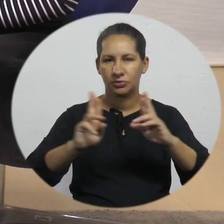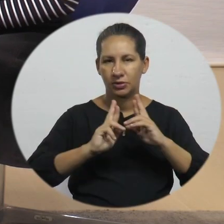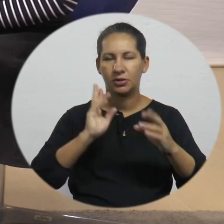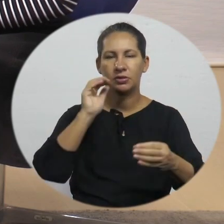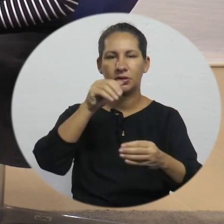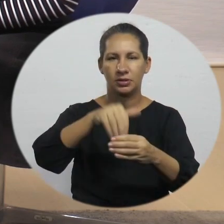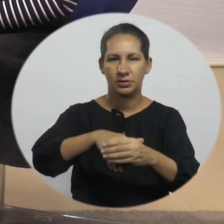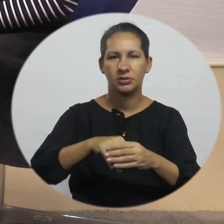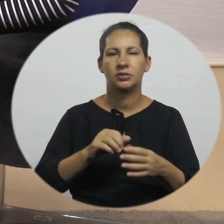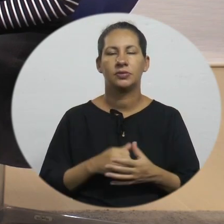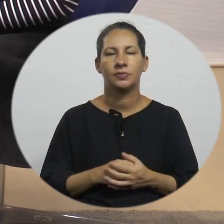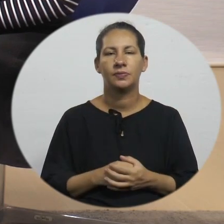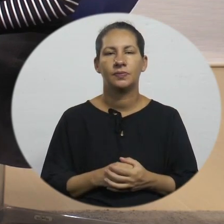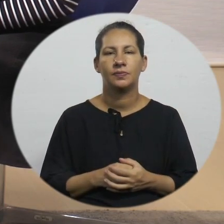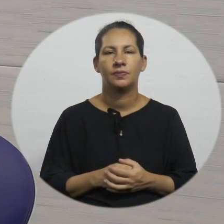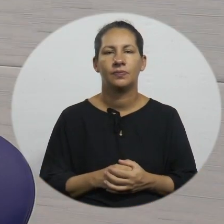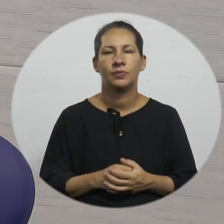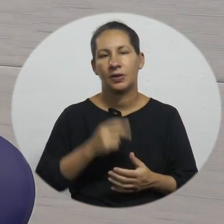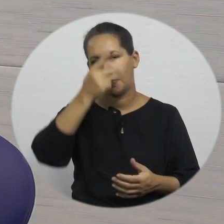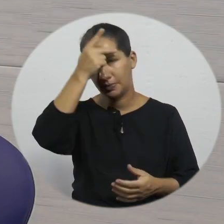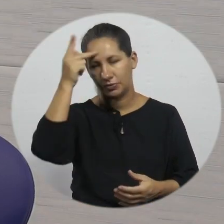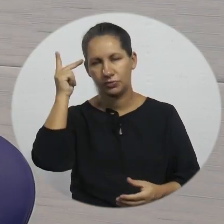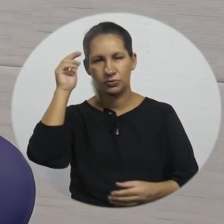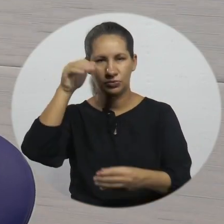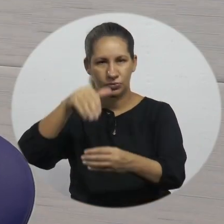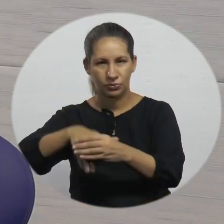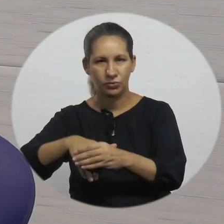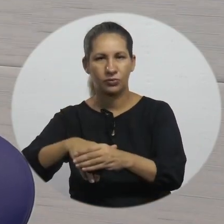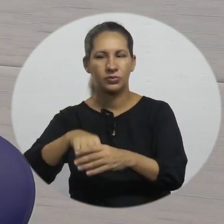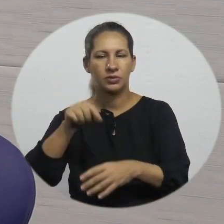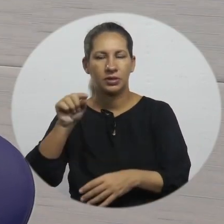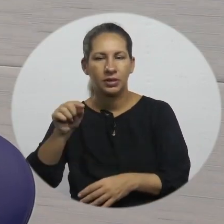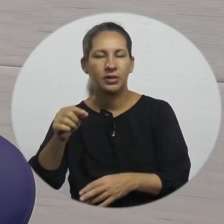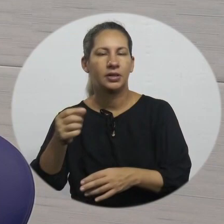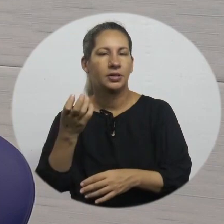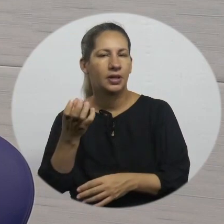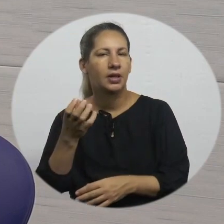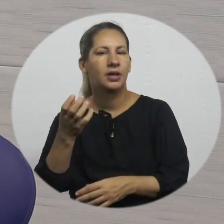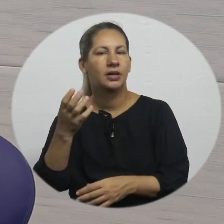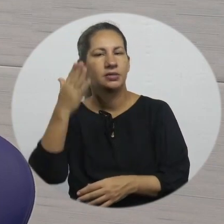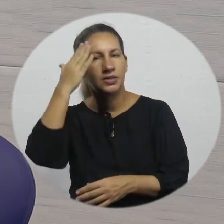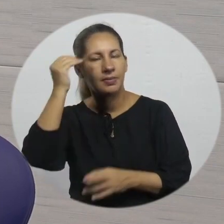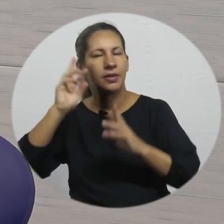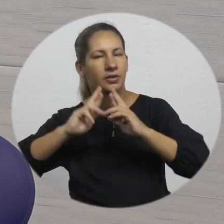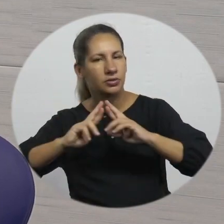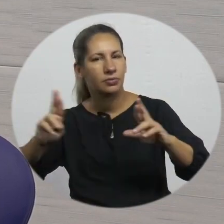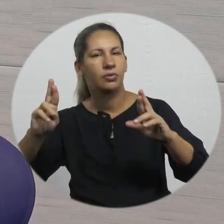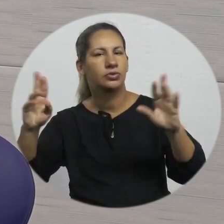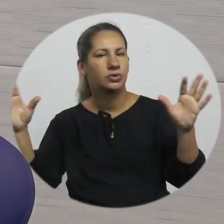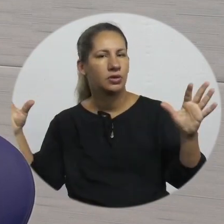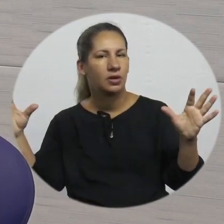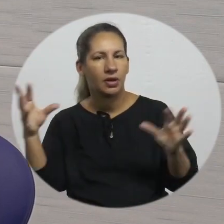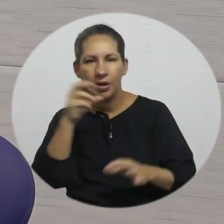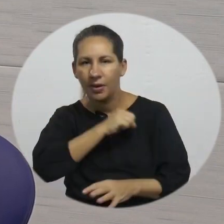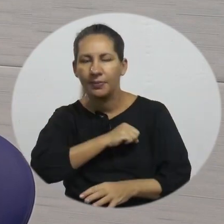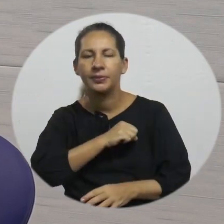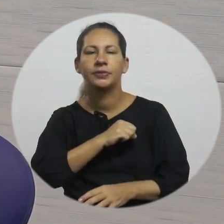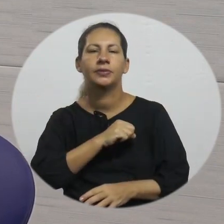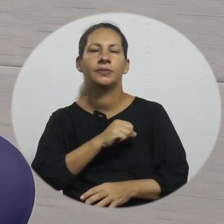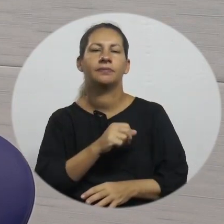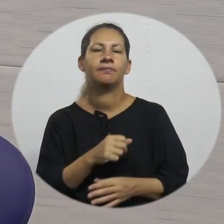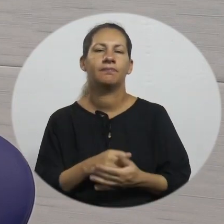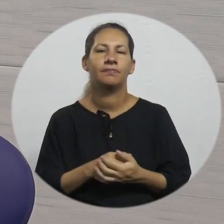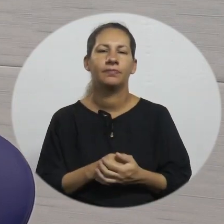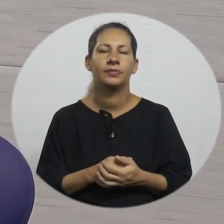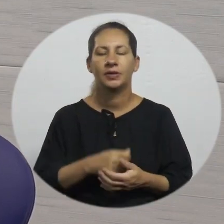resultados da eleição, que é algo, né, que os eleitores, eles ficam ali, eles querem saber o resultado e pronto. A Justiça Eleitoral, ela